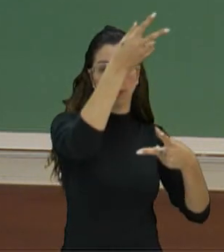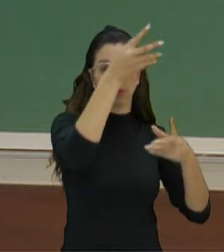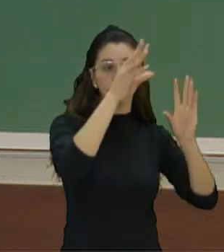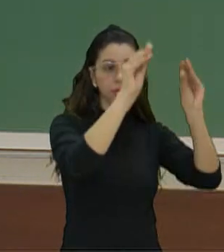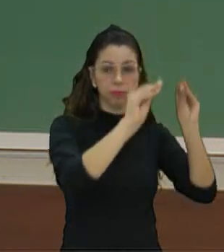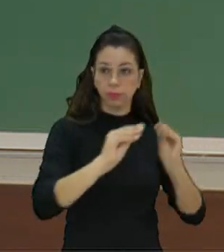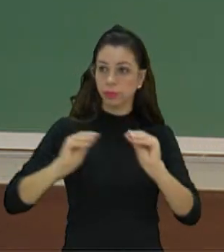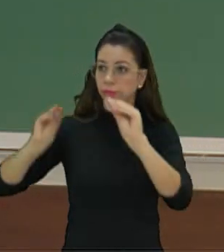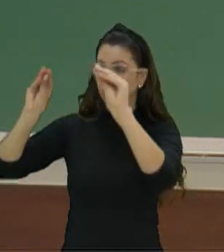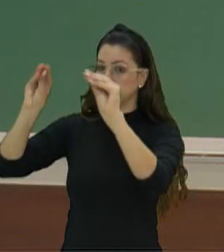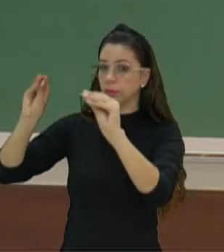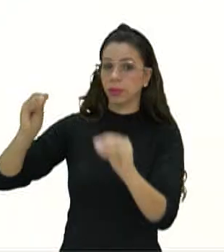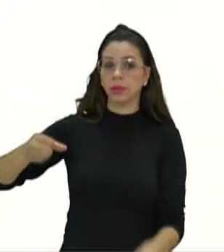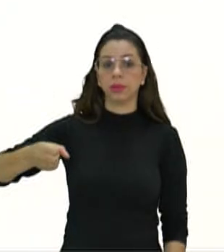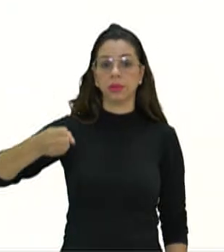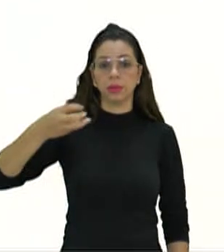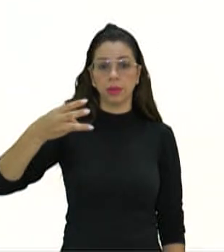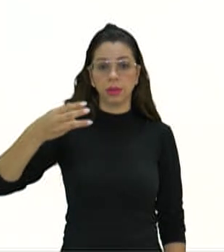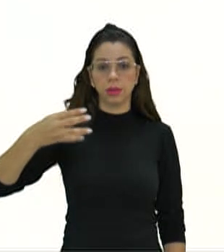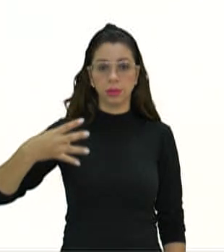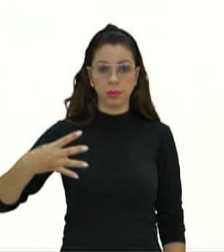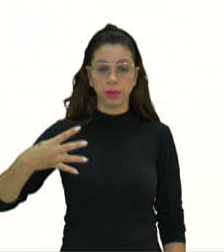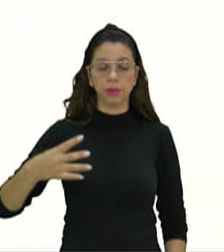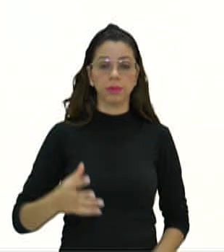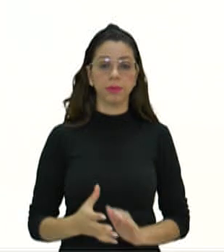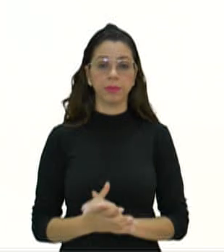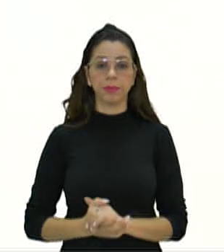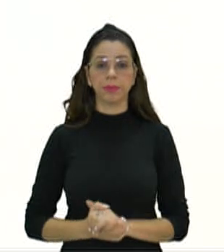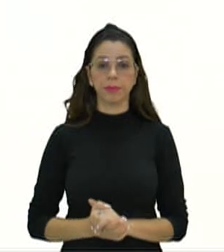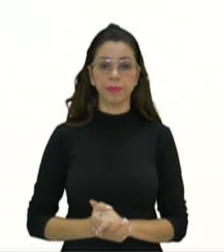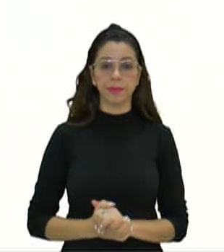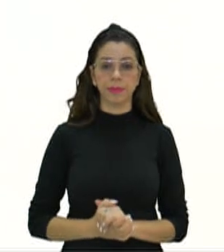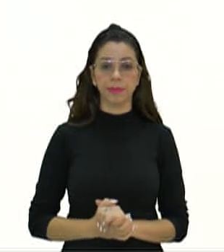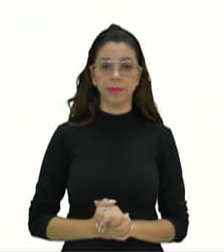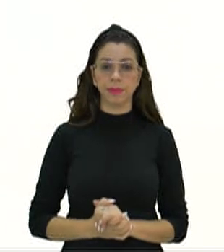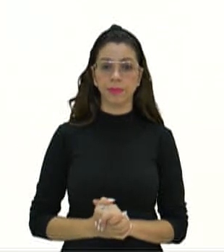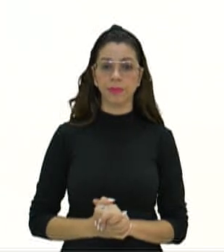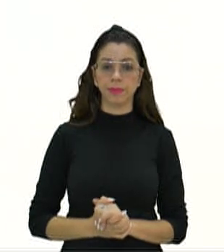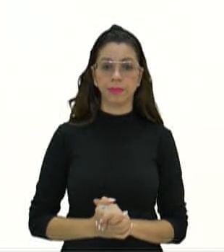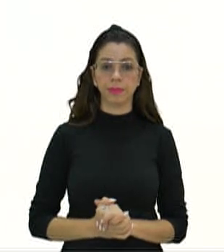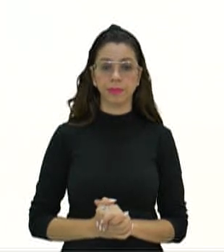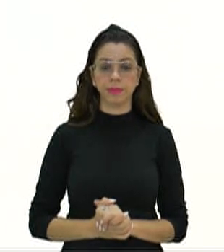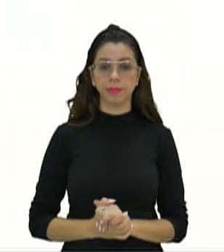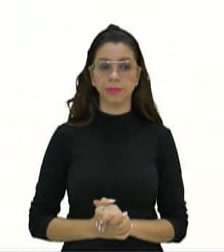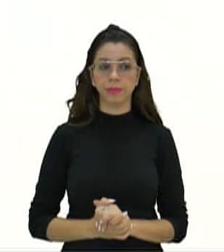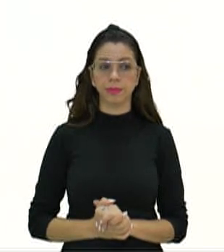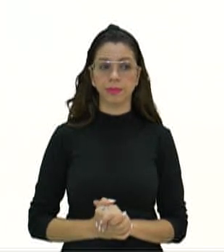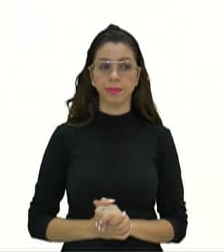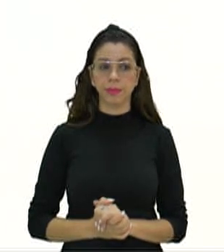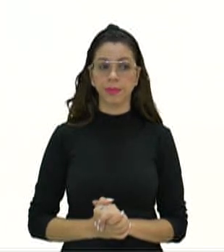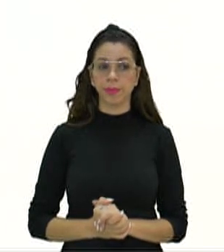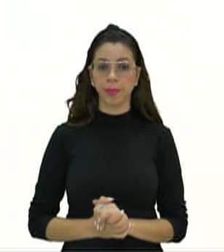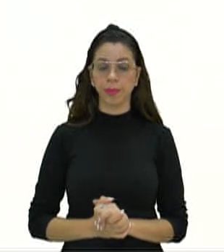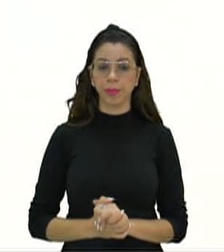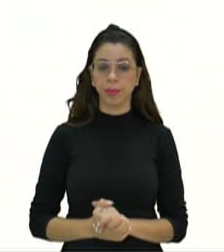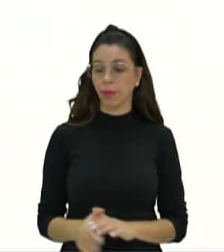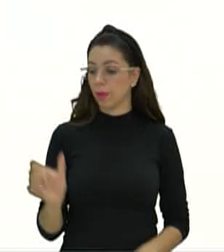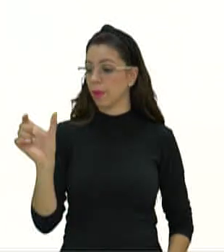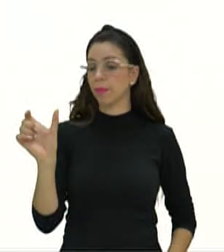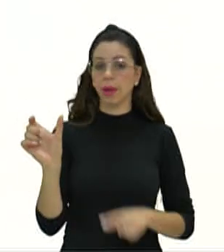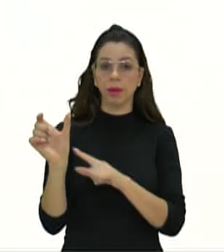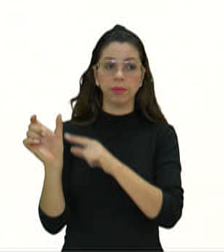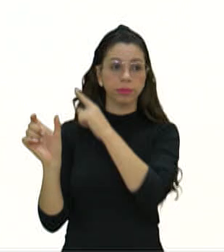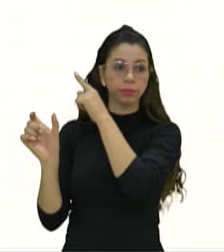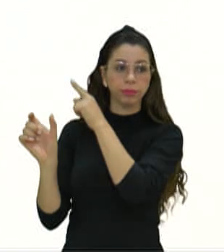número 4. The greatest, on line 1, can be replaced by... A expressão the greatest, ela